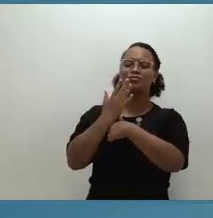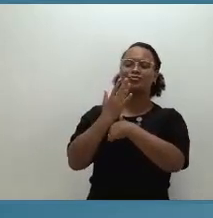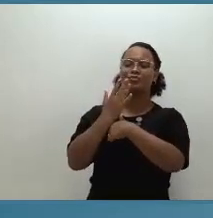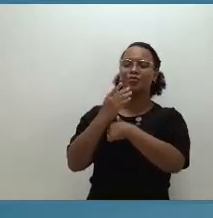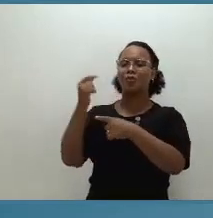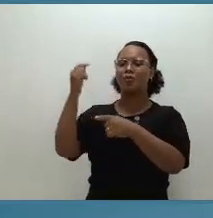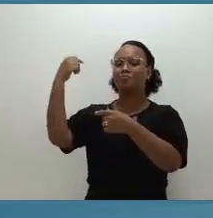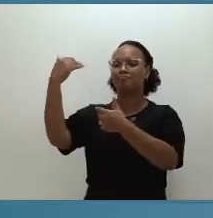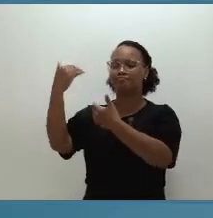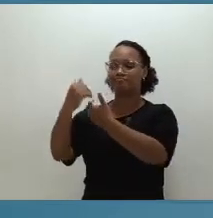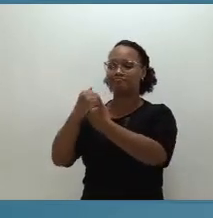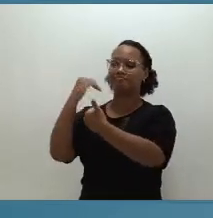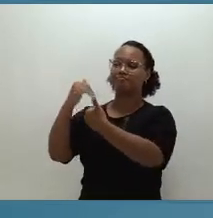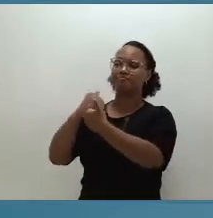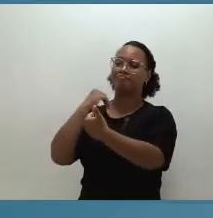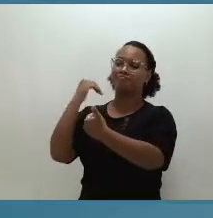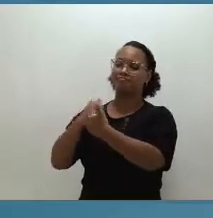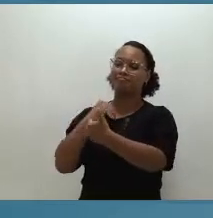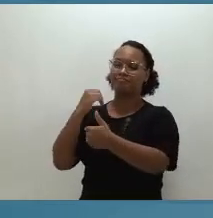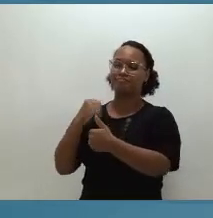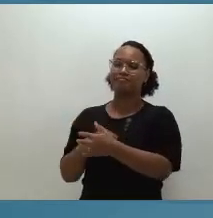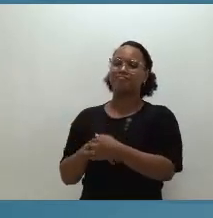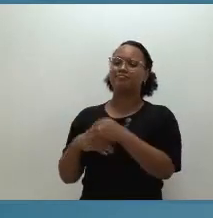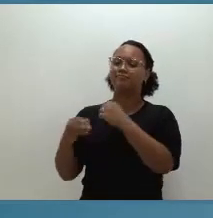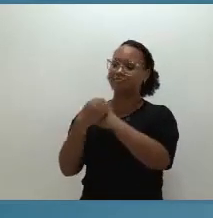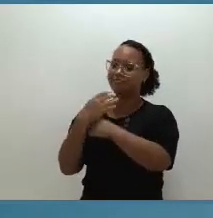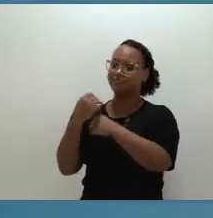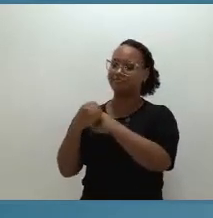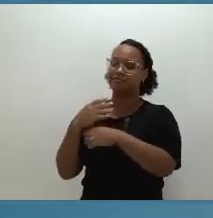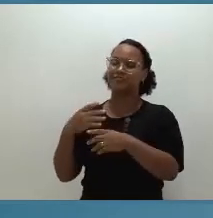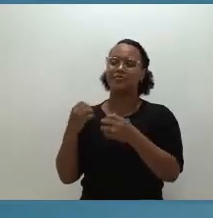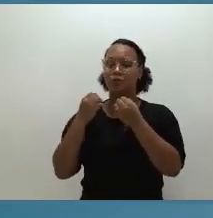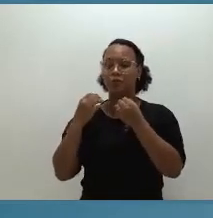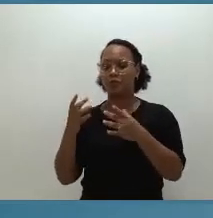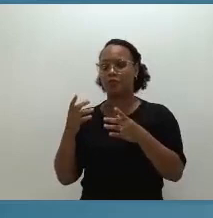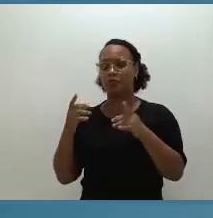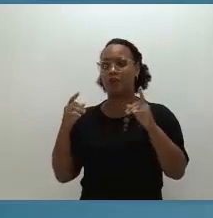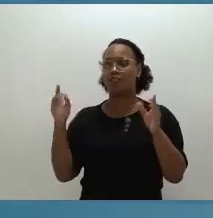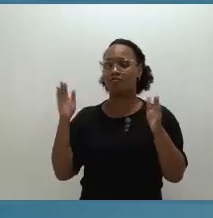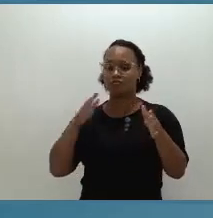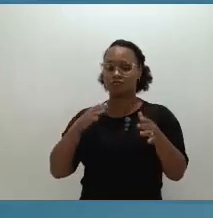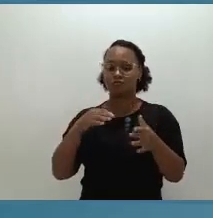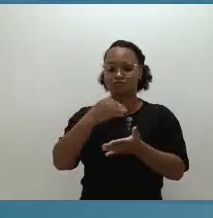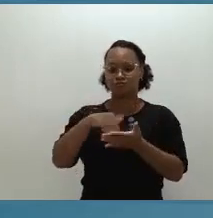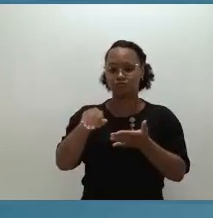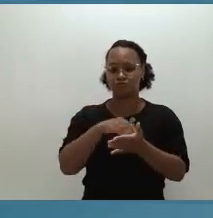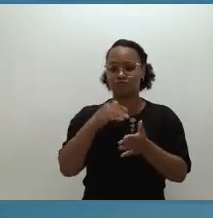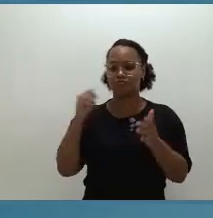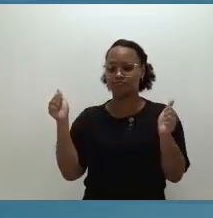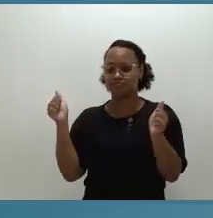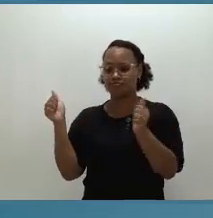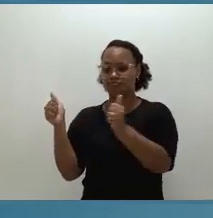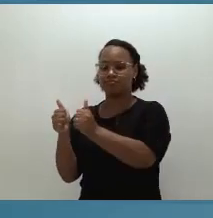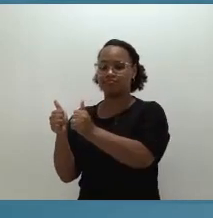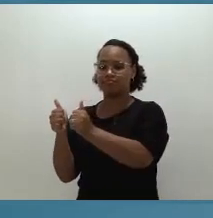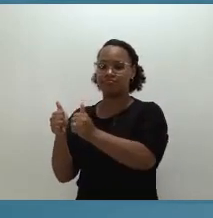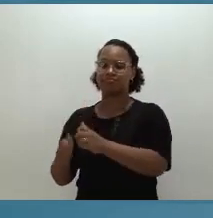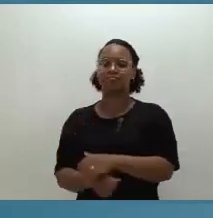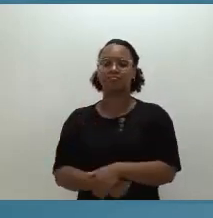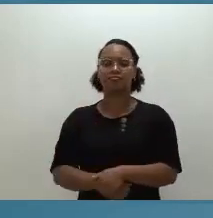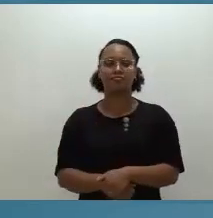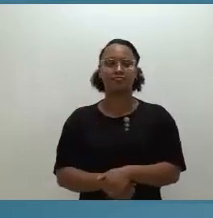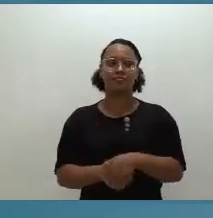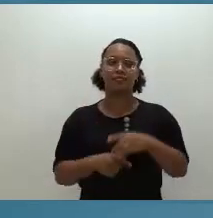me orientou na condução do Tribunal de Júri. Nossos gabinetes eram próximos. Depois,